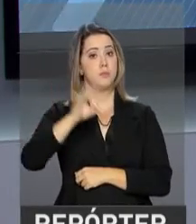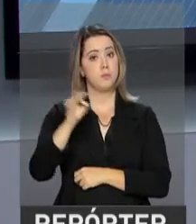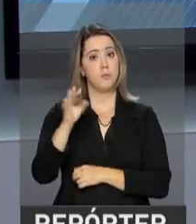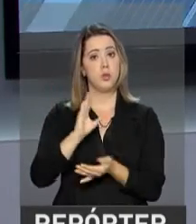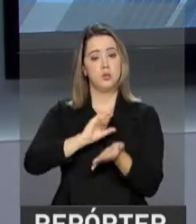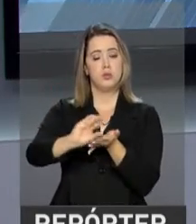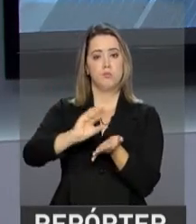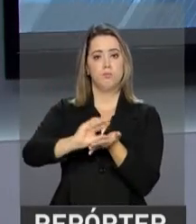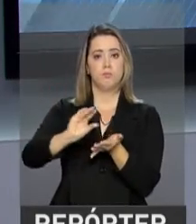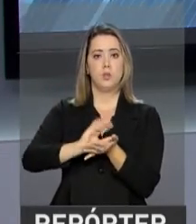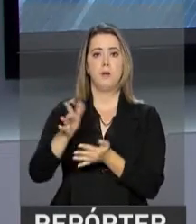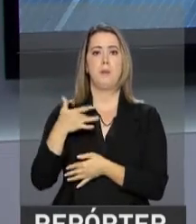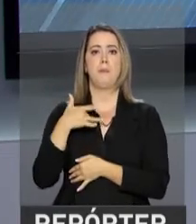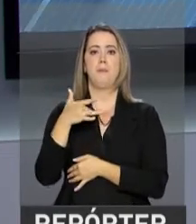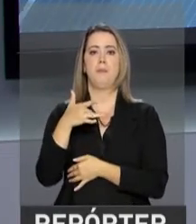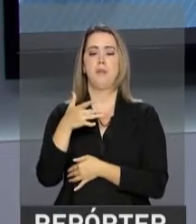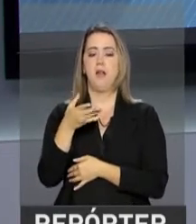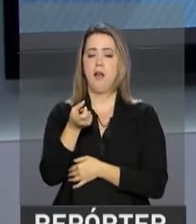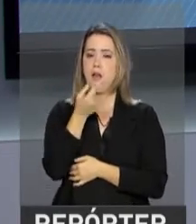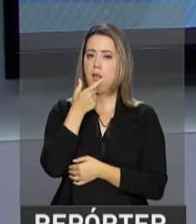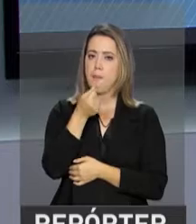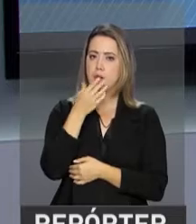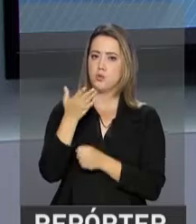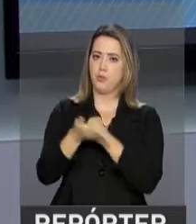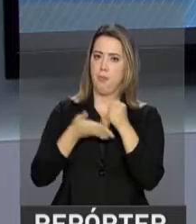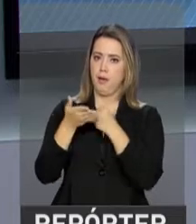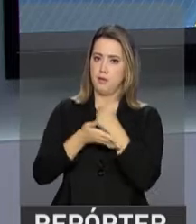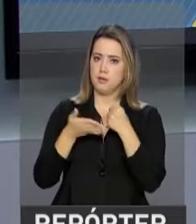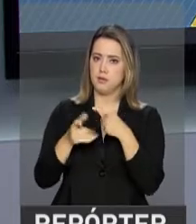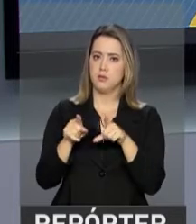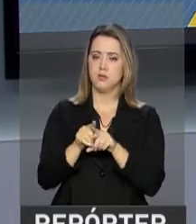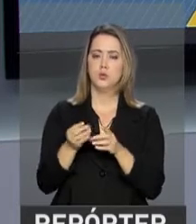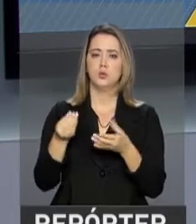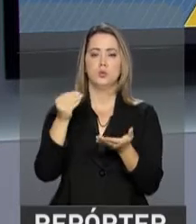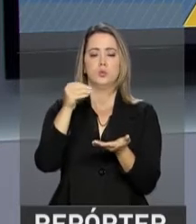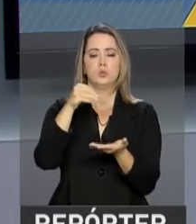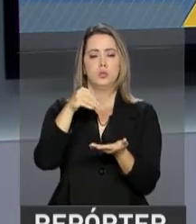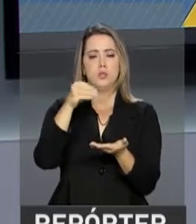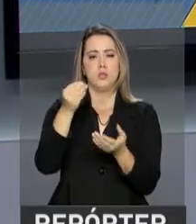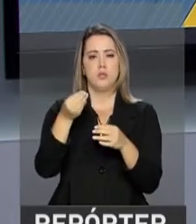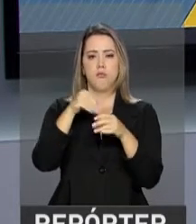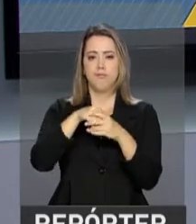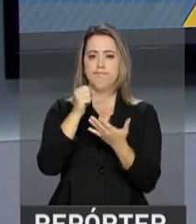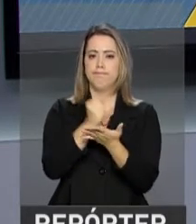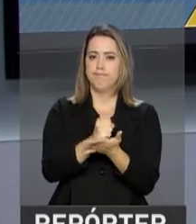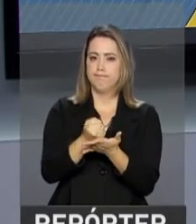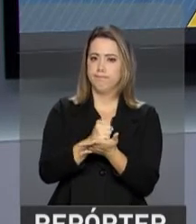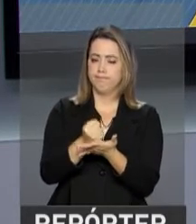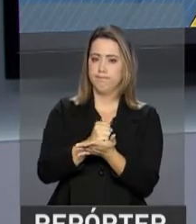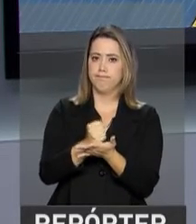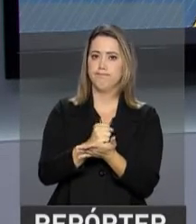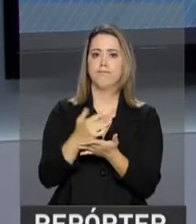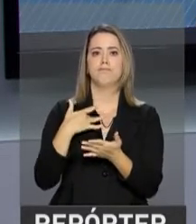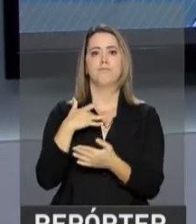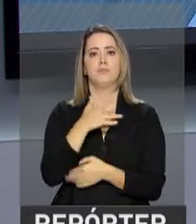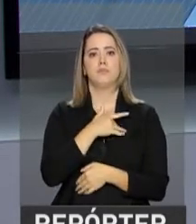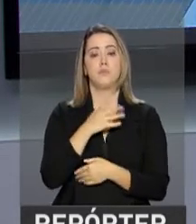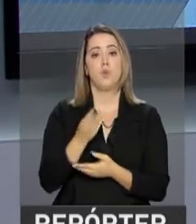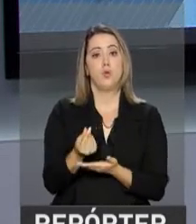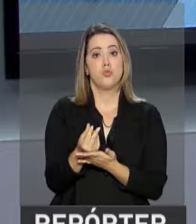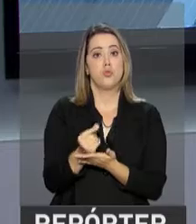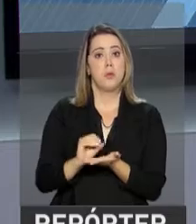destinados a medicamentos básicos que compõem as farmácias das unidades de saúde a verba deve ampliar a quantidade de